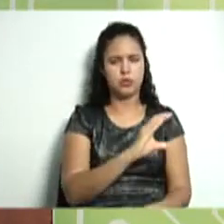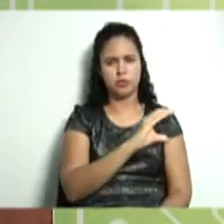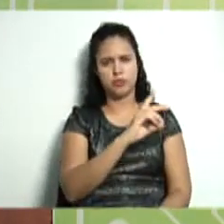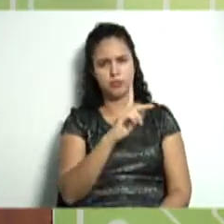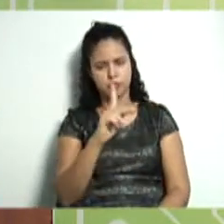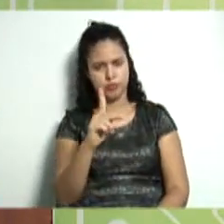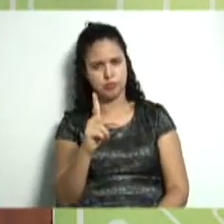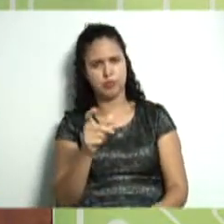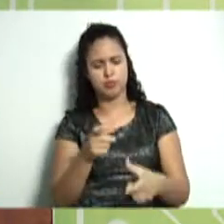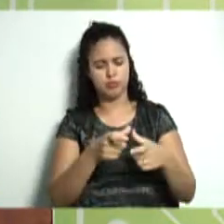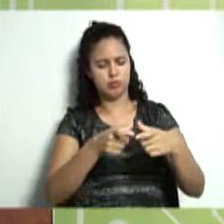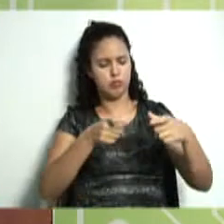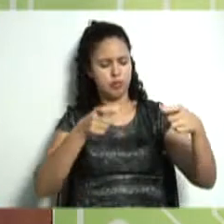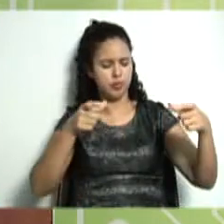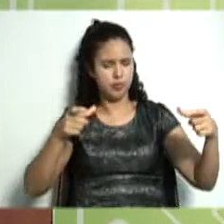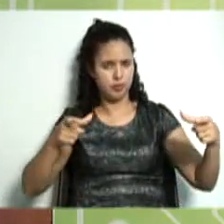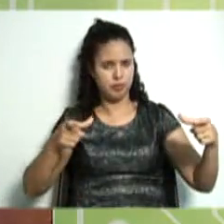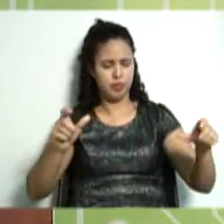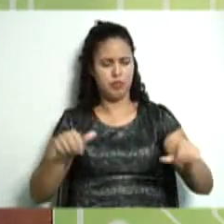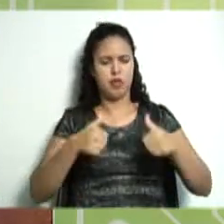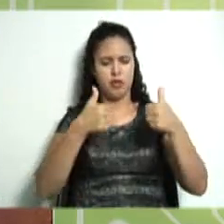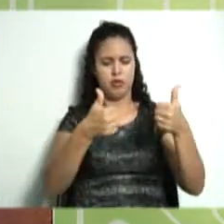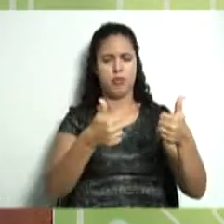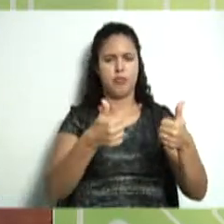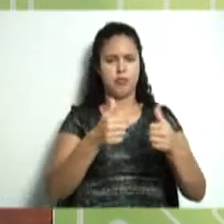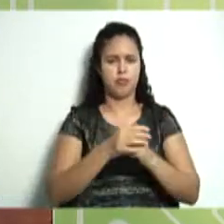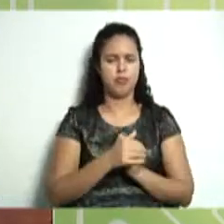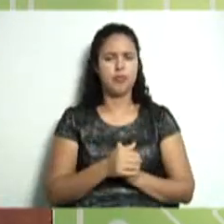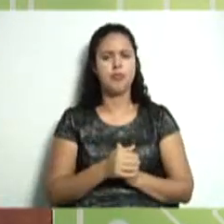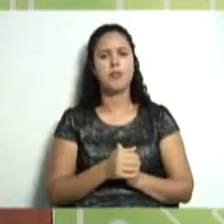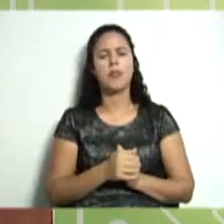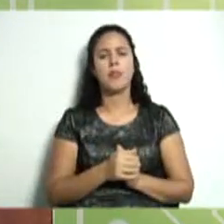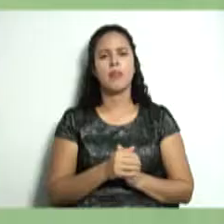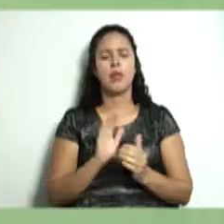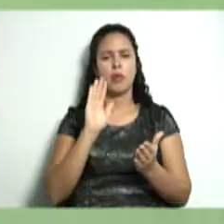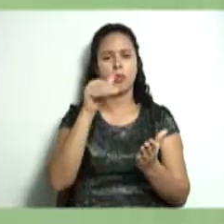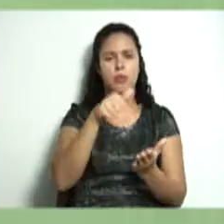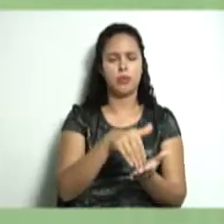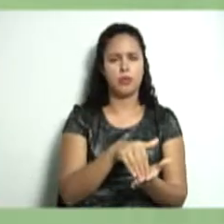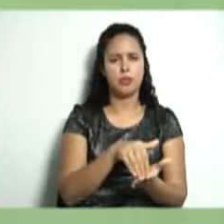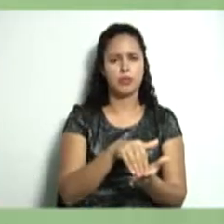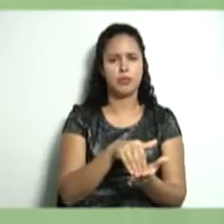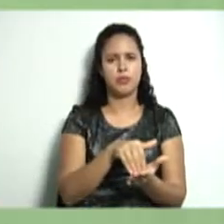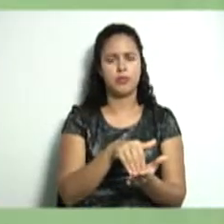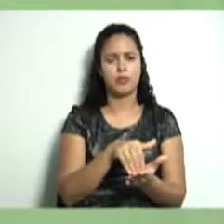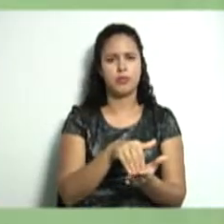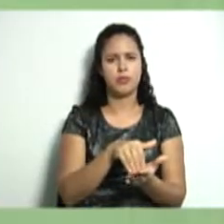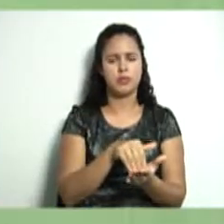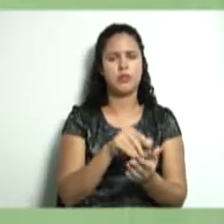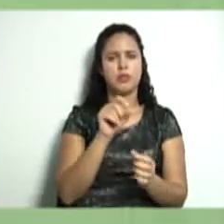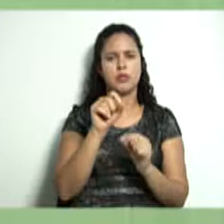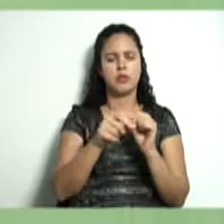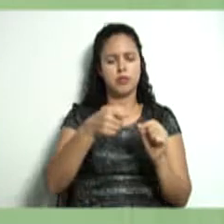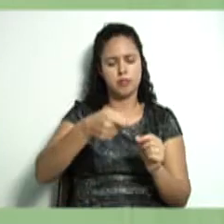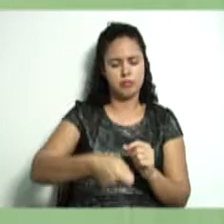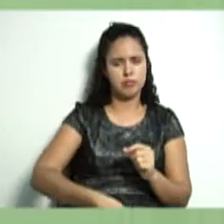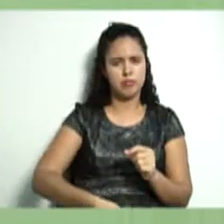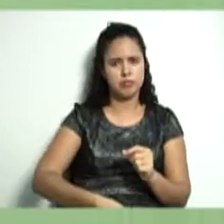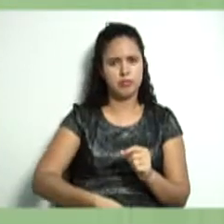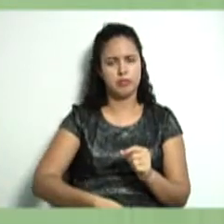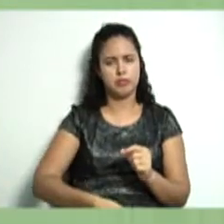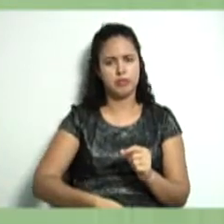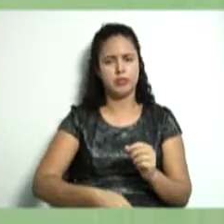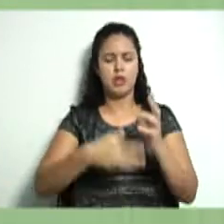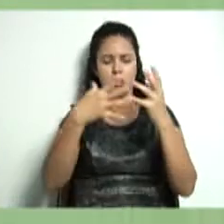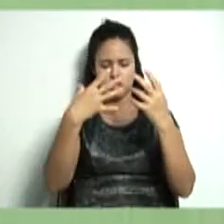essa cooperação seja melhor, mais adequada. E a última obrigação seria